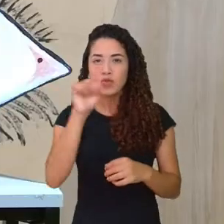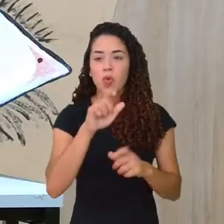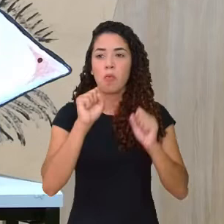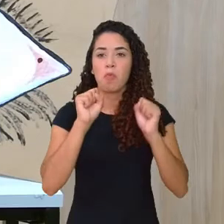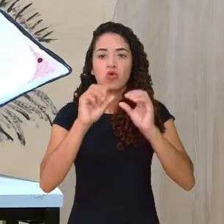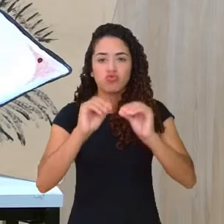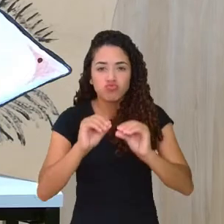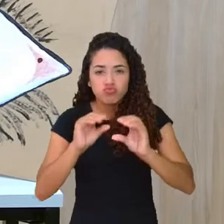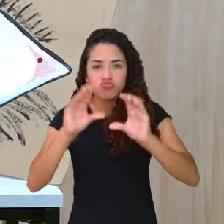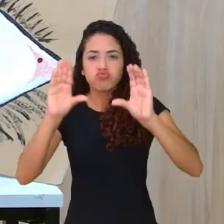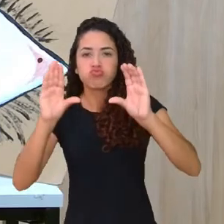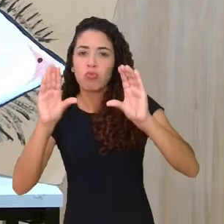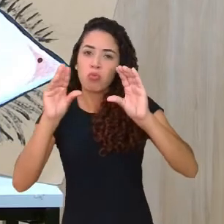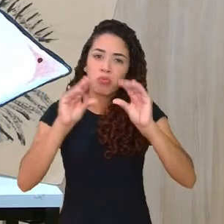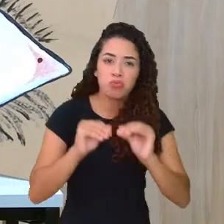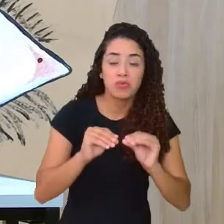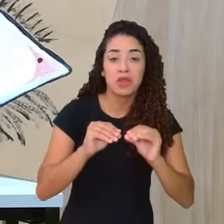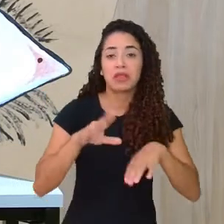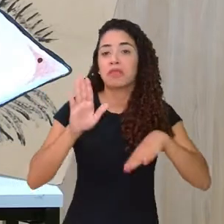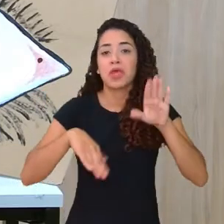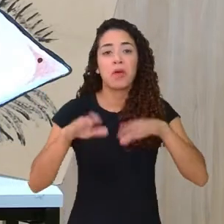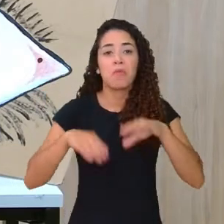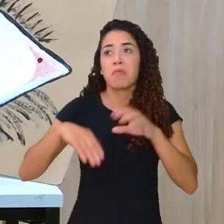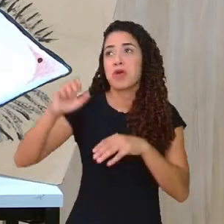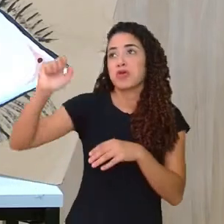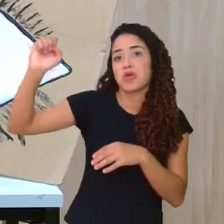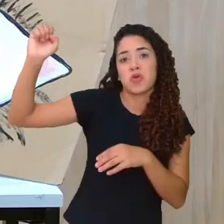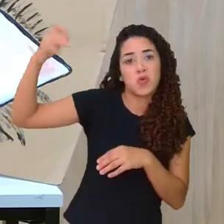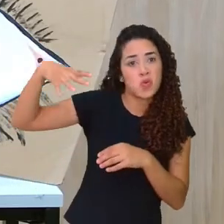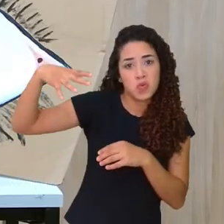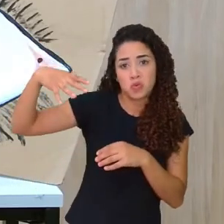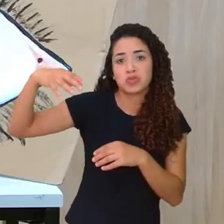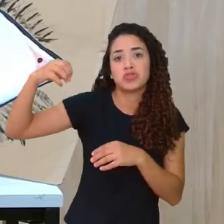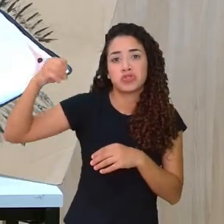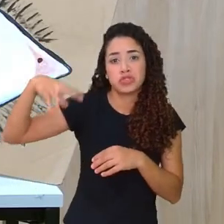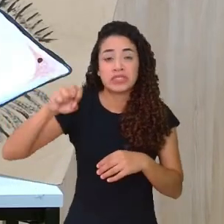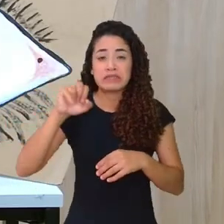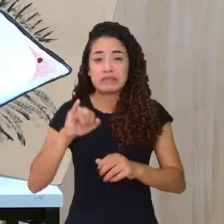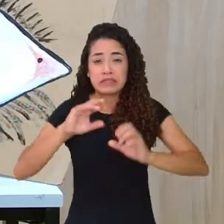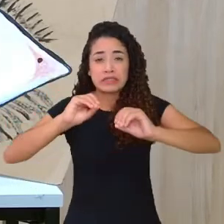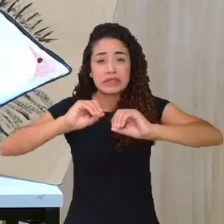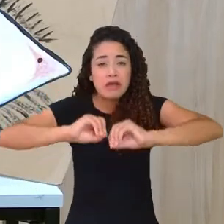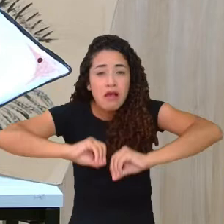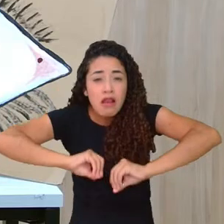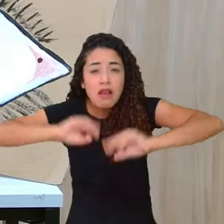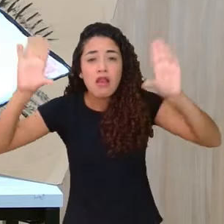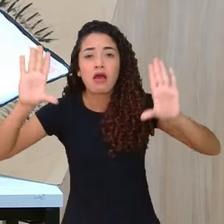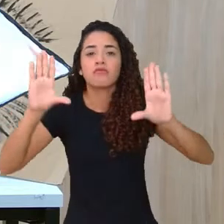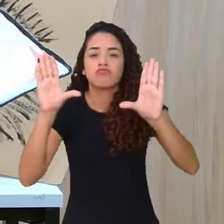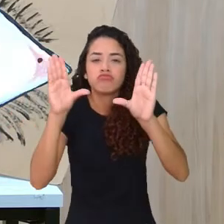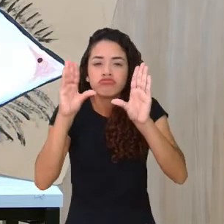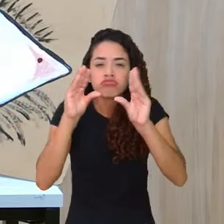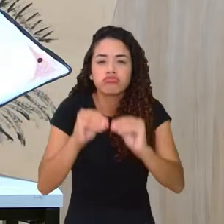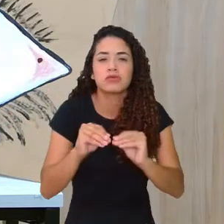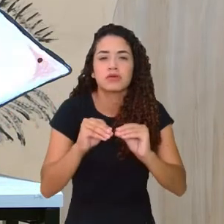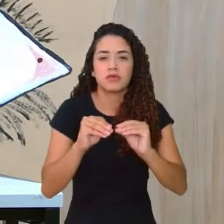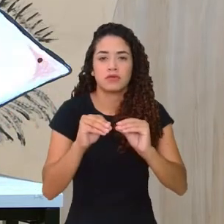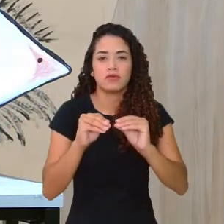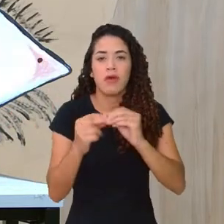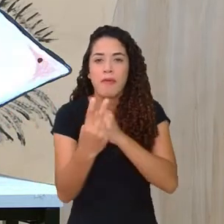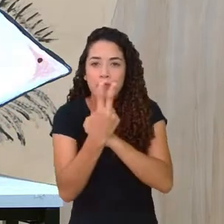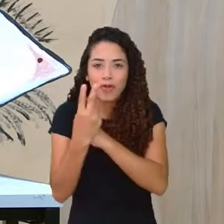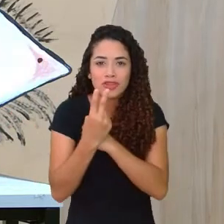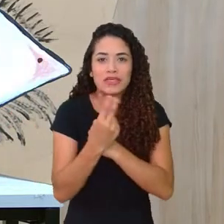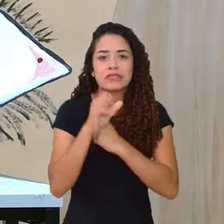dependendo da luminosidade. Quando está muito claro, ela tenta fechar, para não queimar a parte interna do nosso olho. E quando